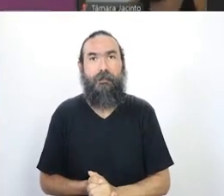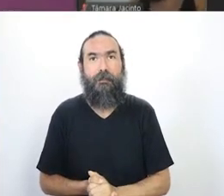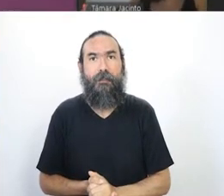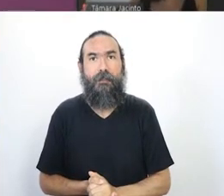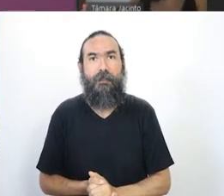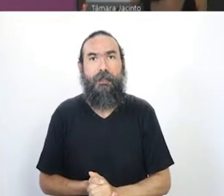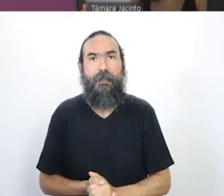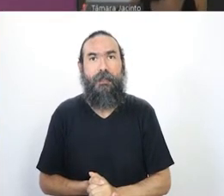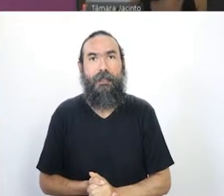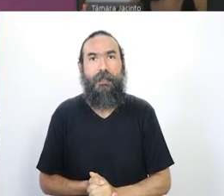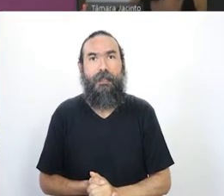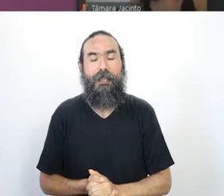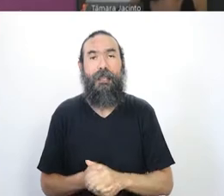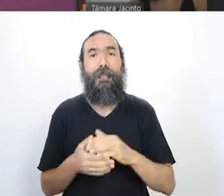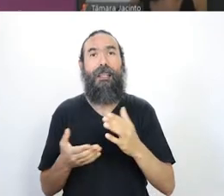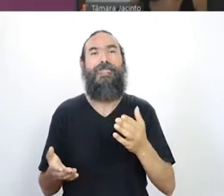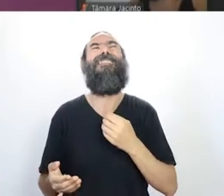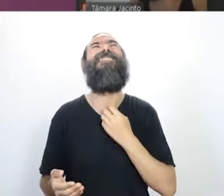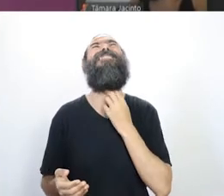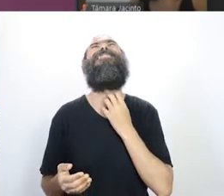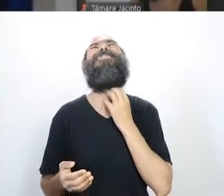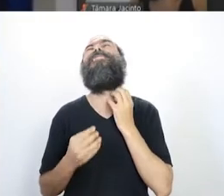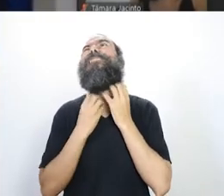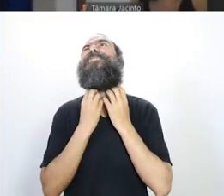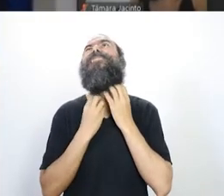Coceirinha aqui na garganta.